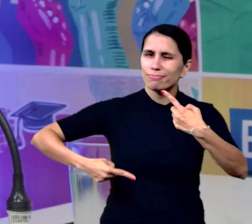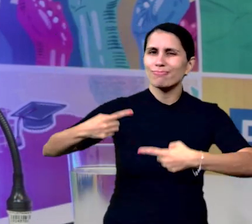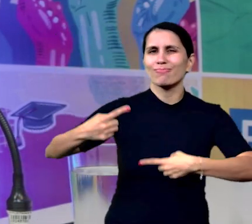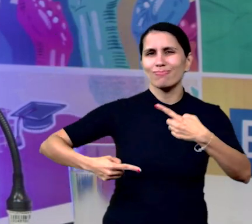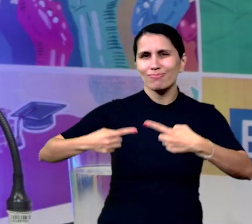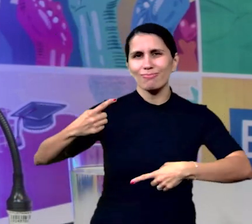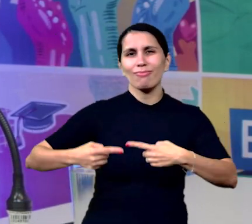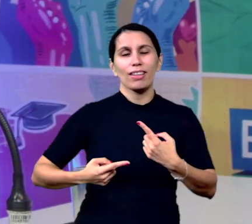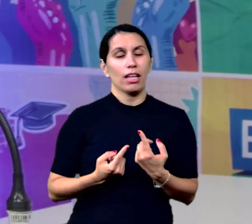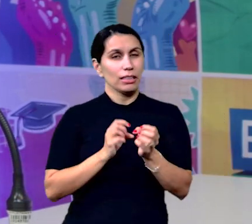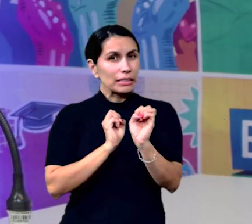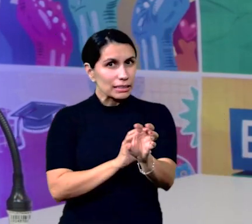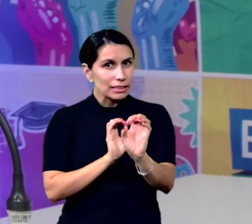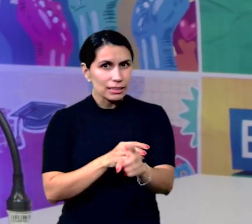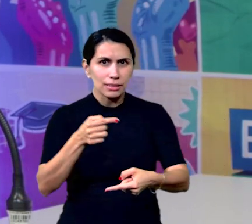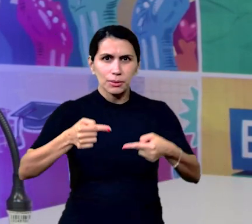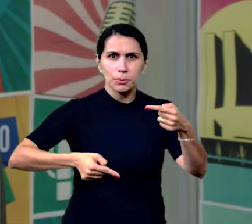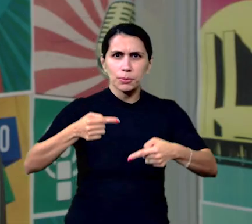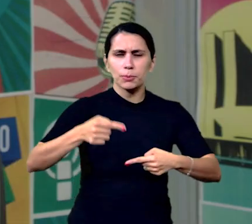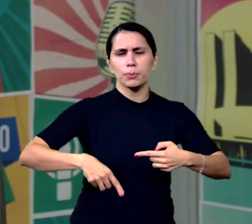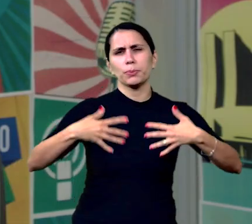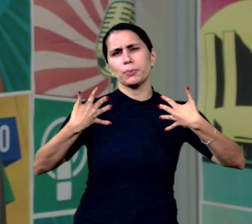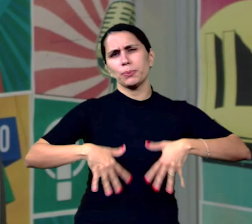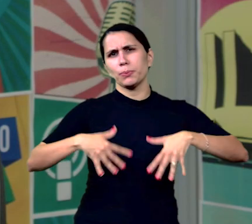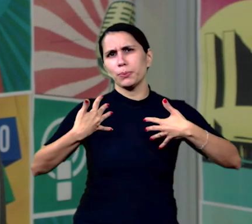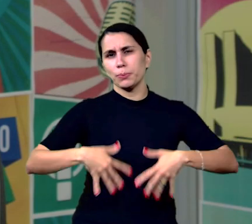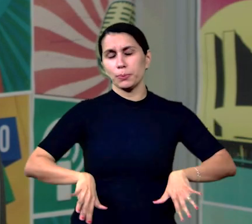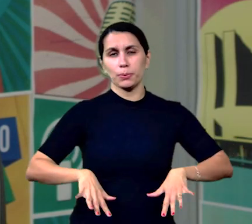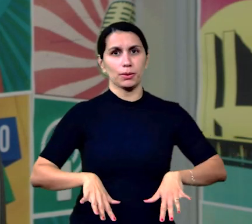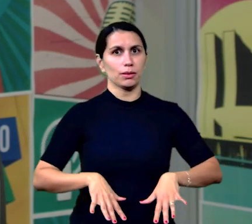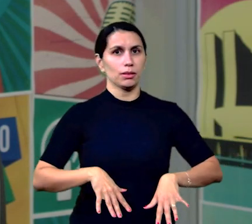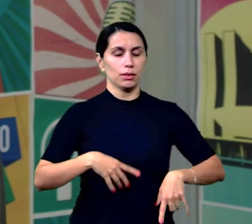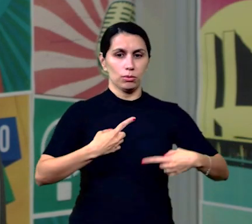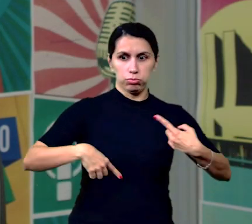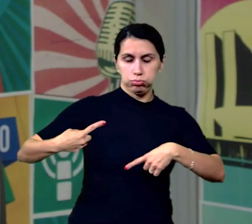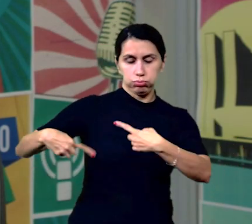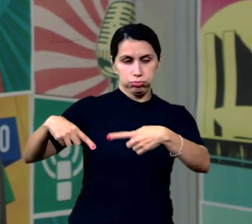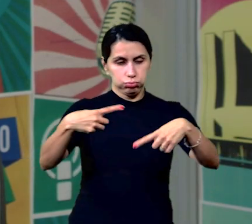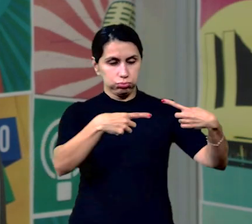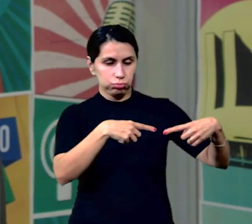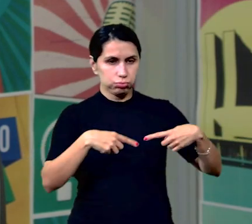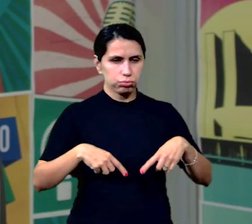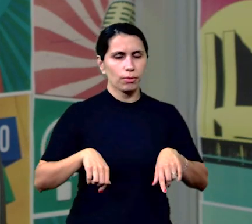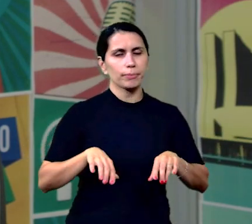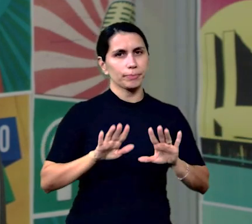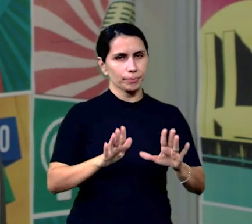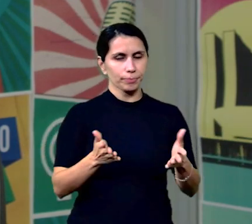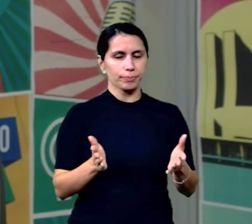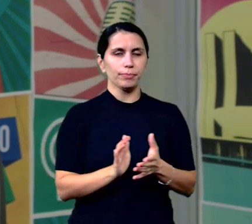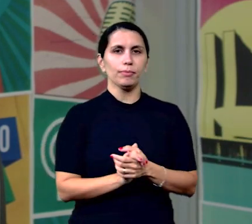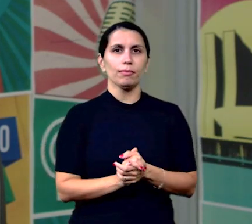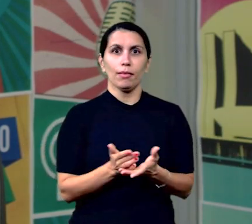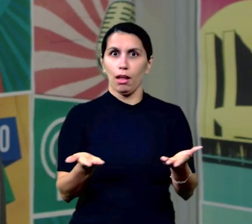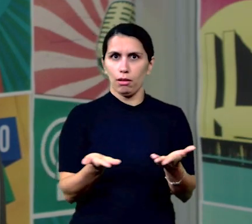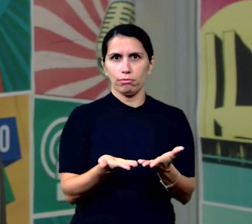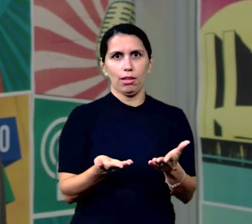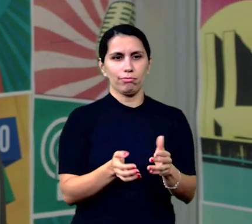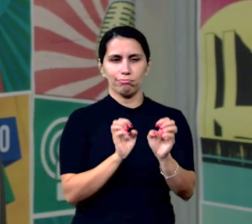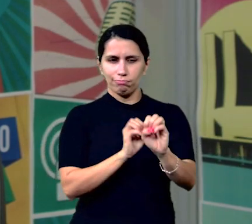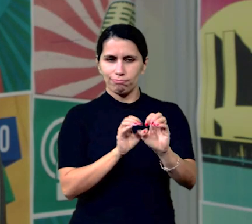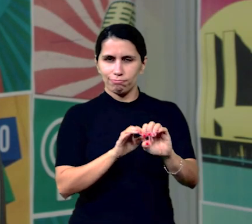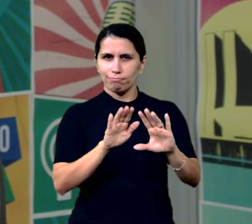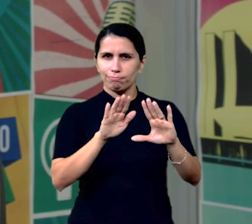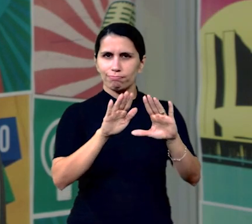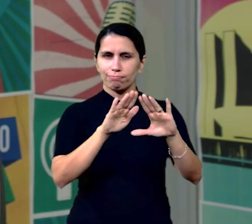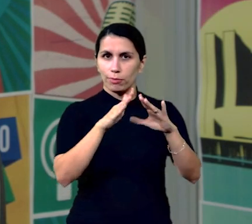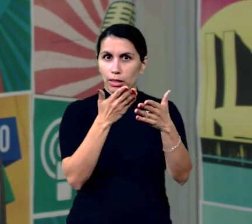debate sobre o ensino religioso, por exemplo, é um debate controverso. Enfim, nós temos aí um ensino religioso, não